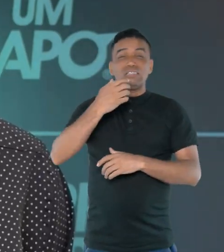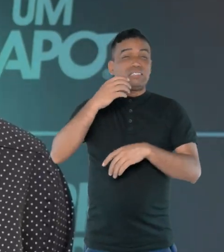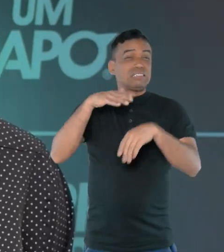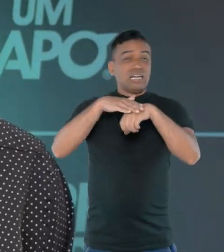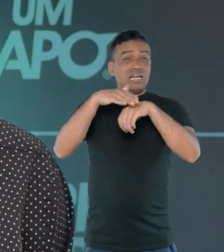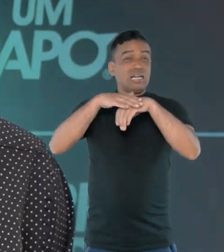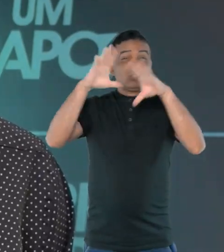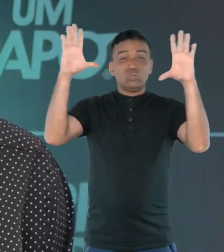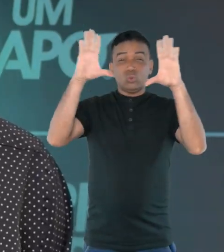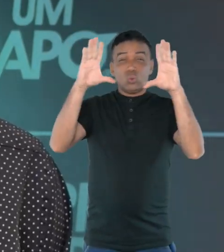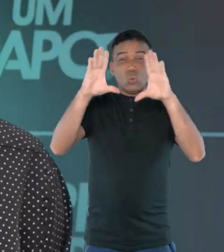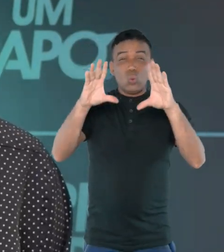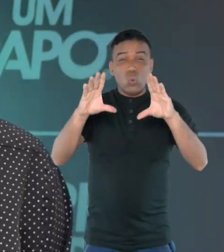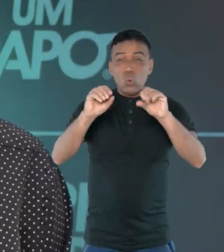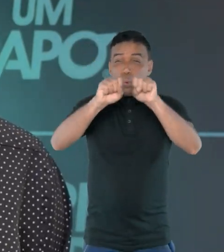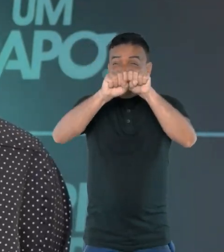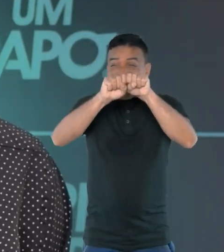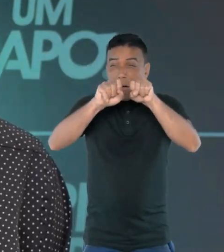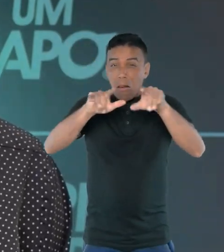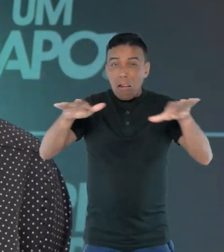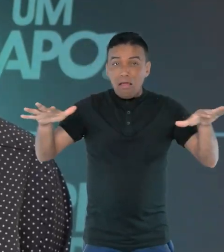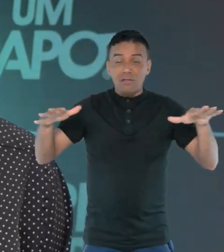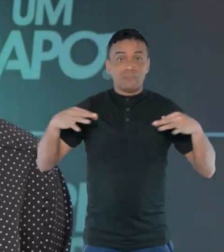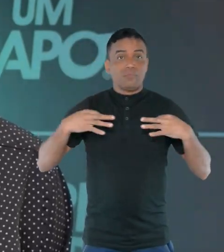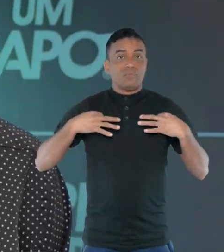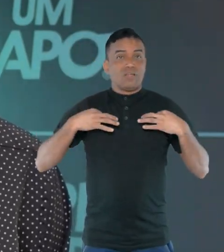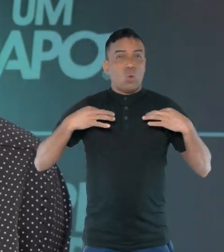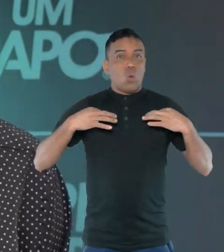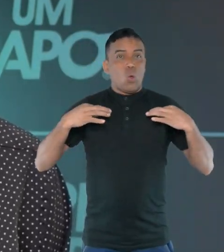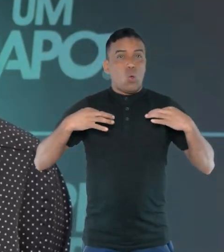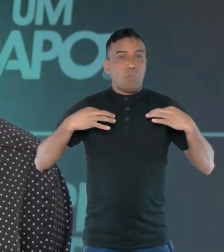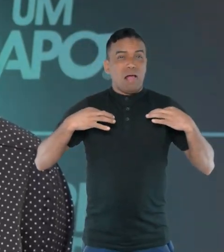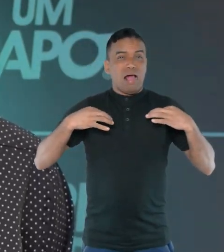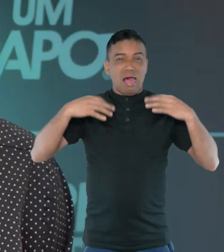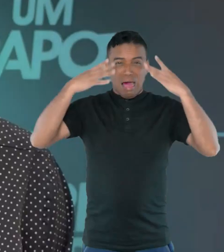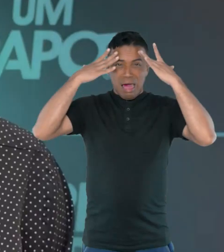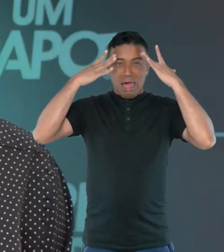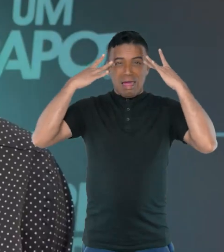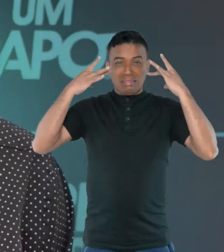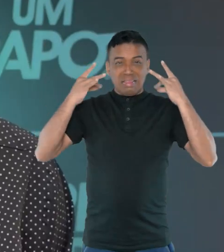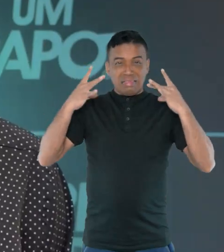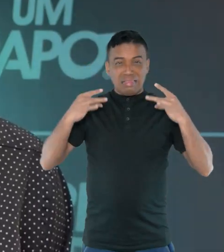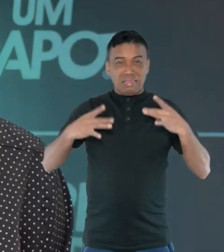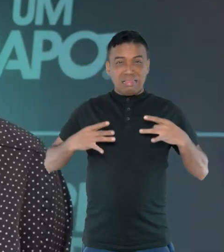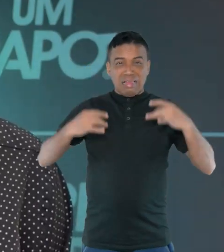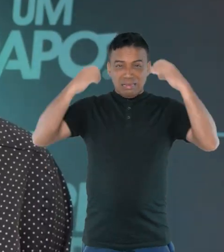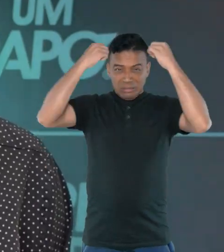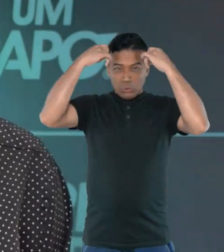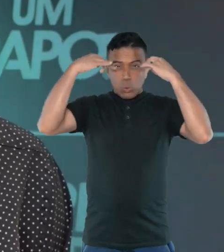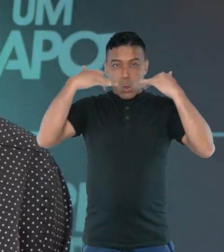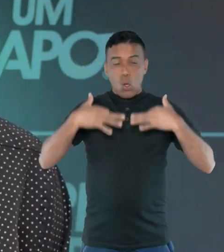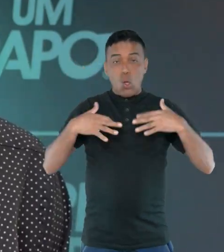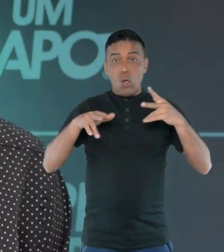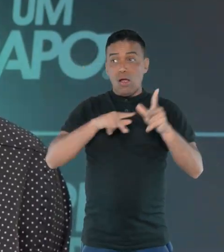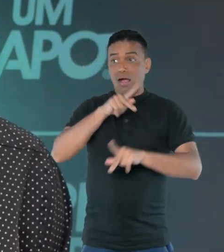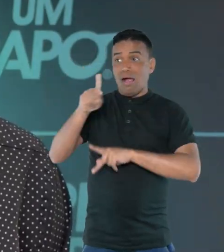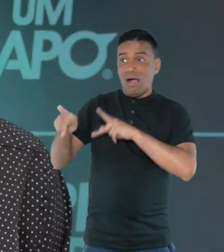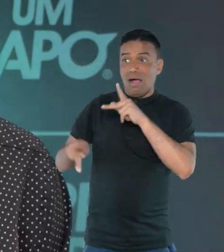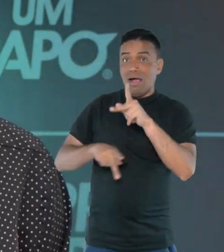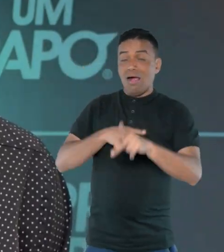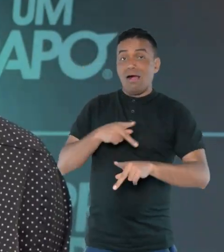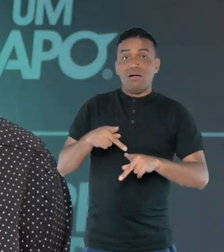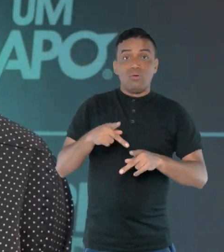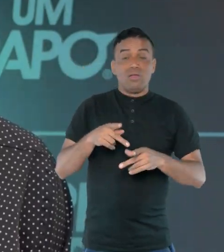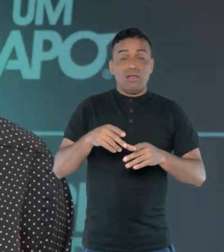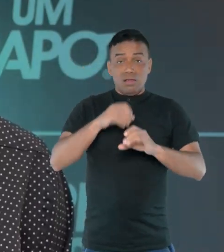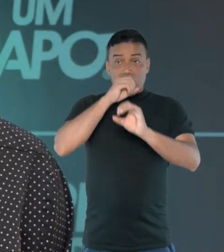que devorava tudo. As vestes empapadas de suor, tomava ar só quando sentia os espasmos da falta de